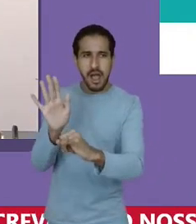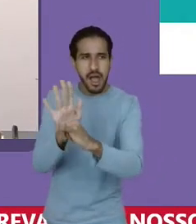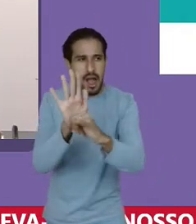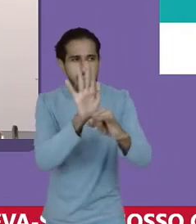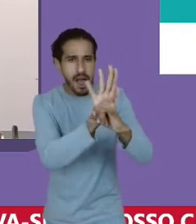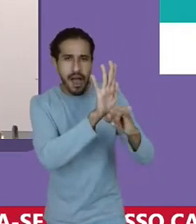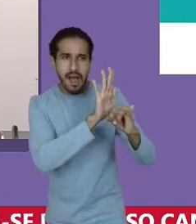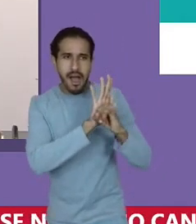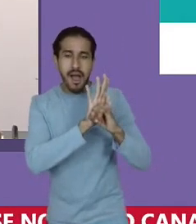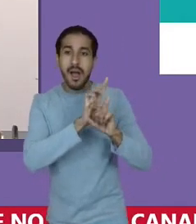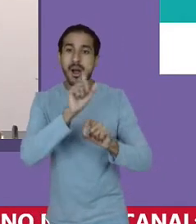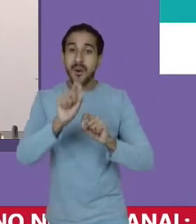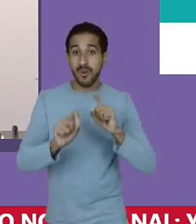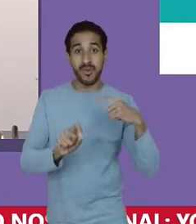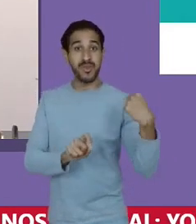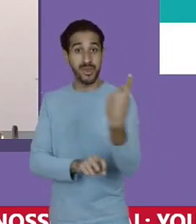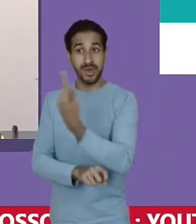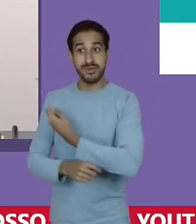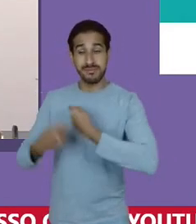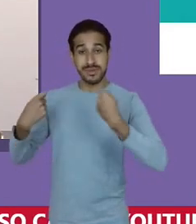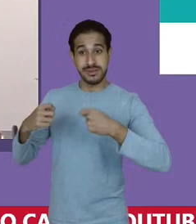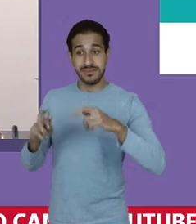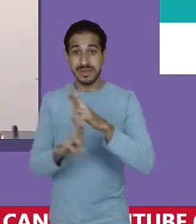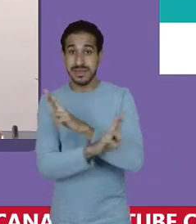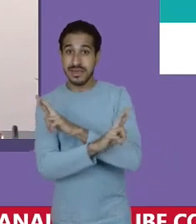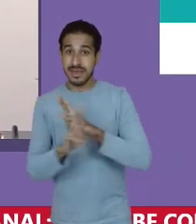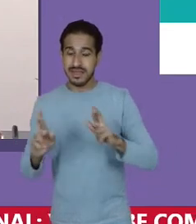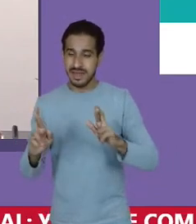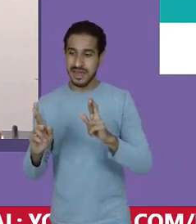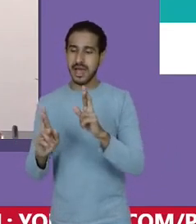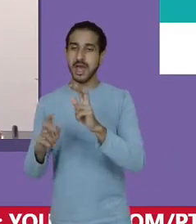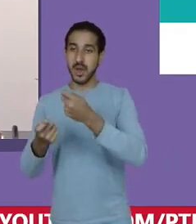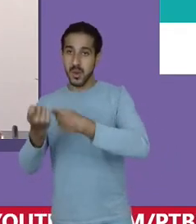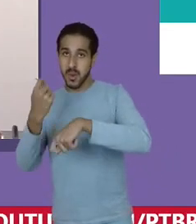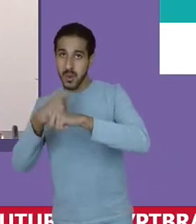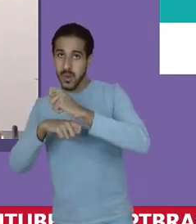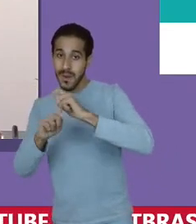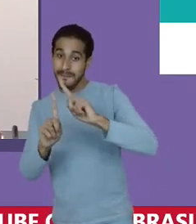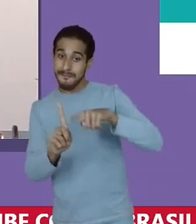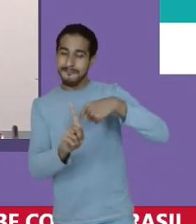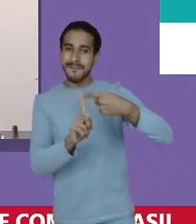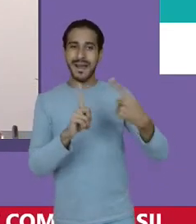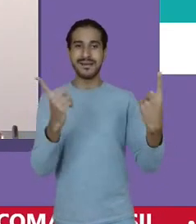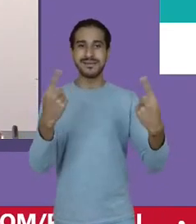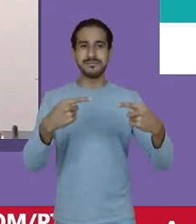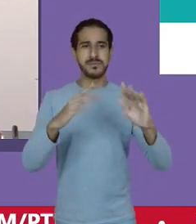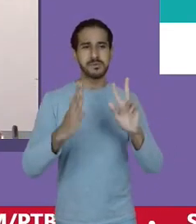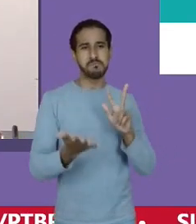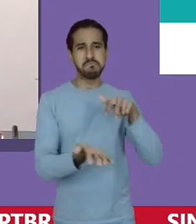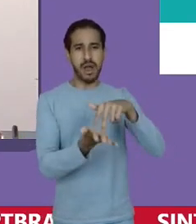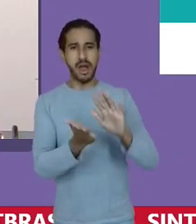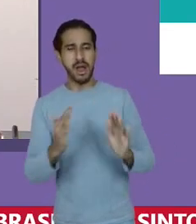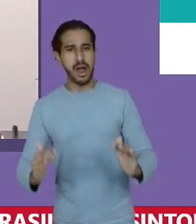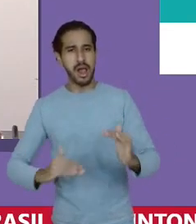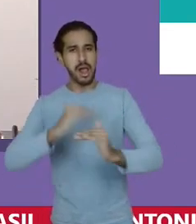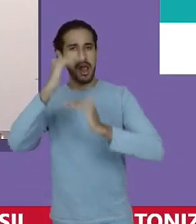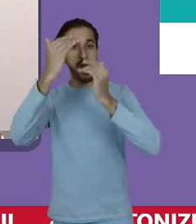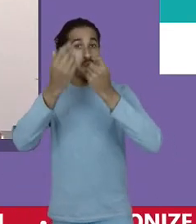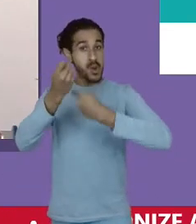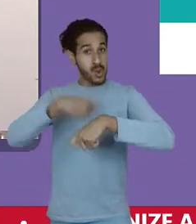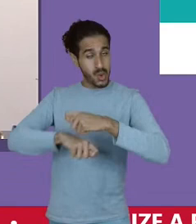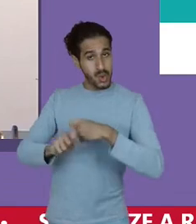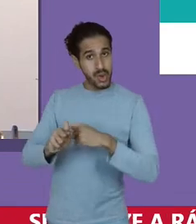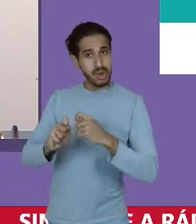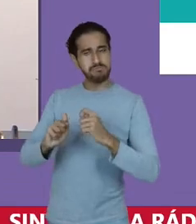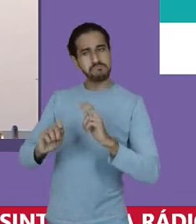do reconhecimento de que precisamos atrelar a economia, a disputa por emancipação econômica,